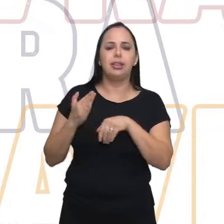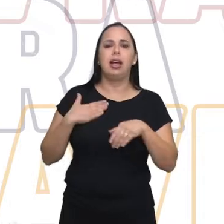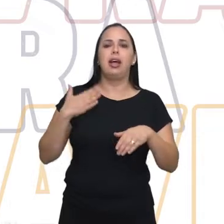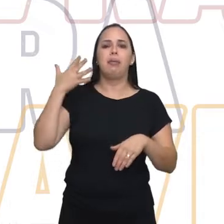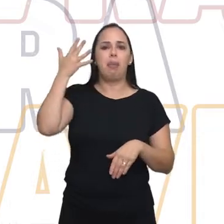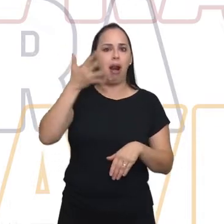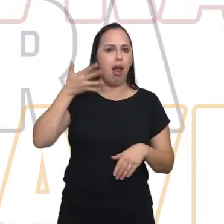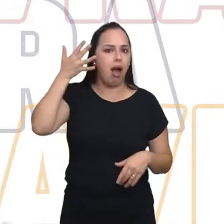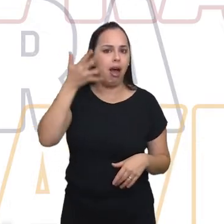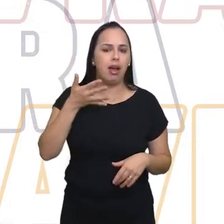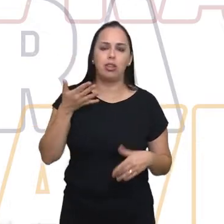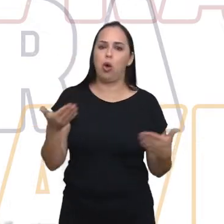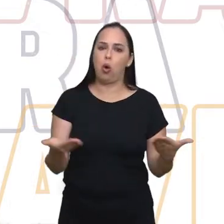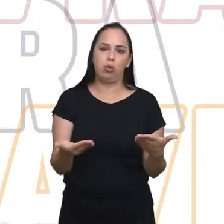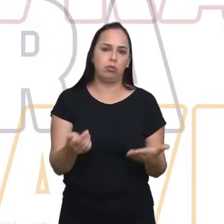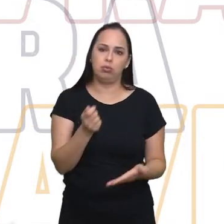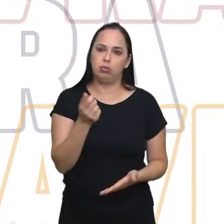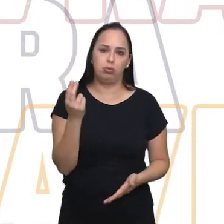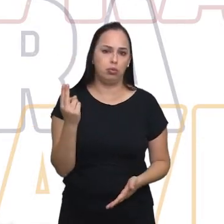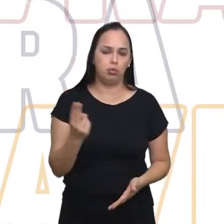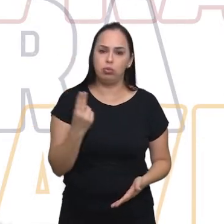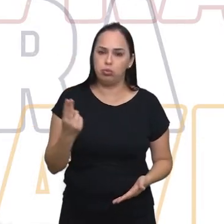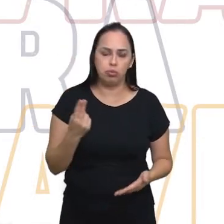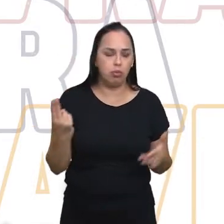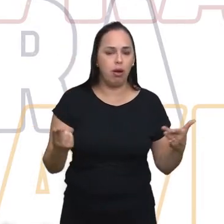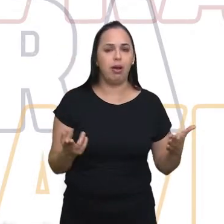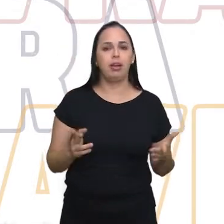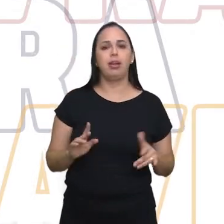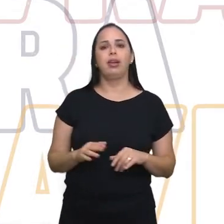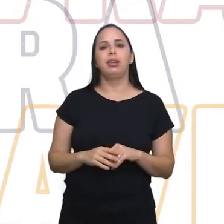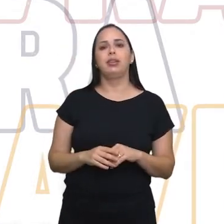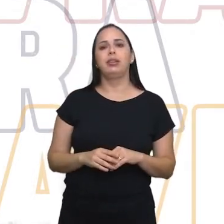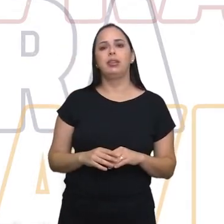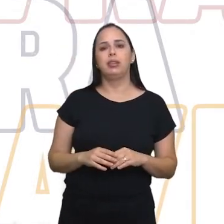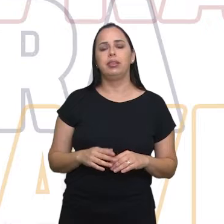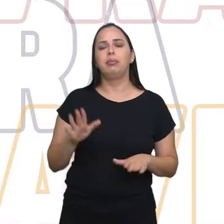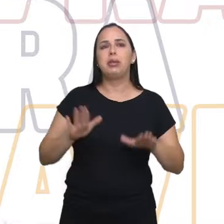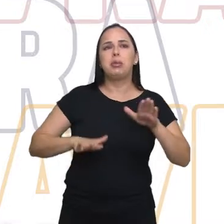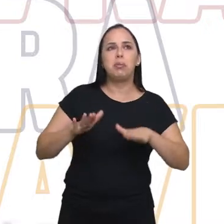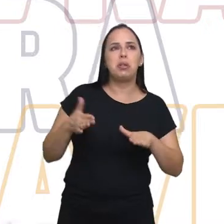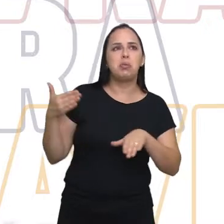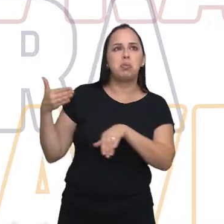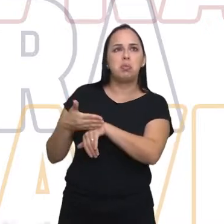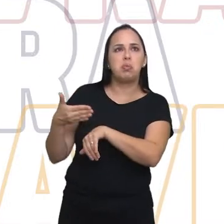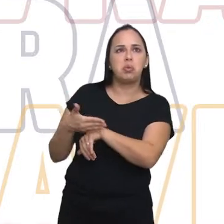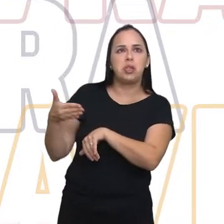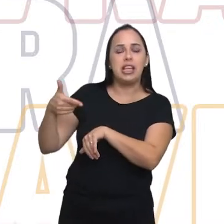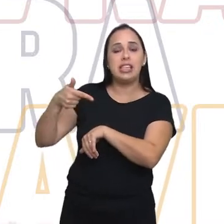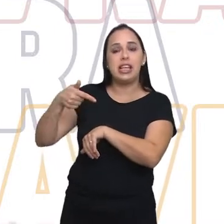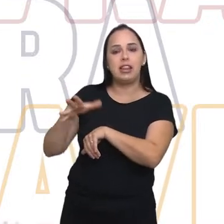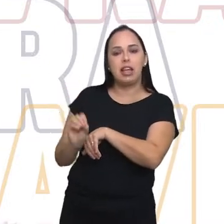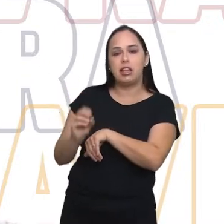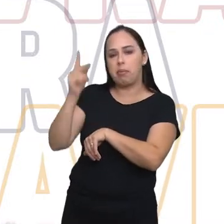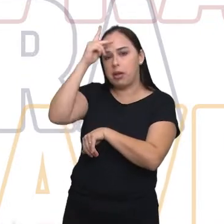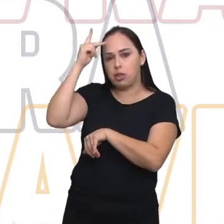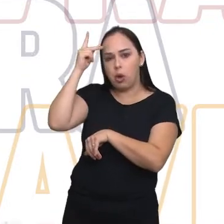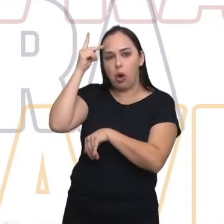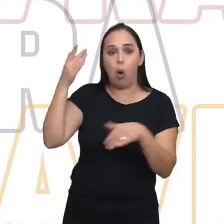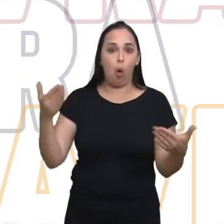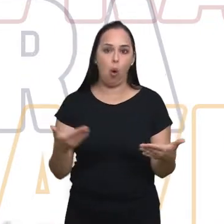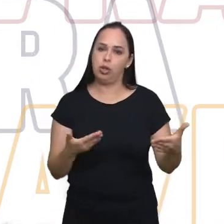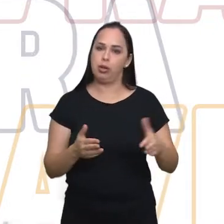consigo fazer, que a gente tinha 70, 80 pessoas por terça-feira, que é o dia do Falando sobre Saúde lá no gesto,